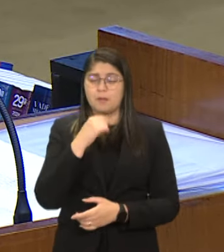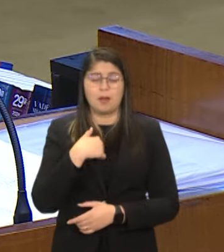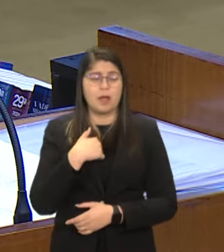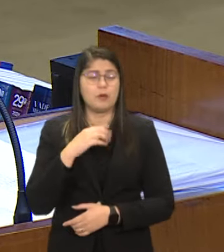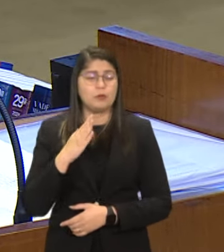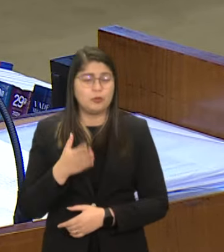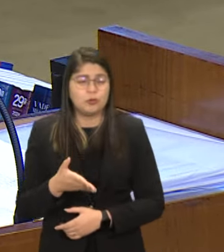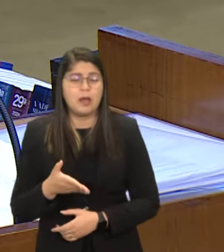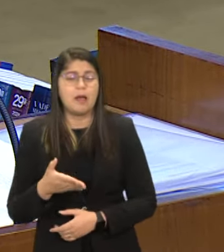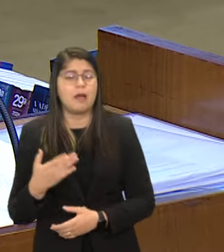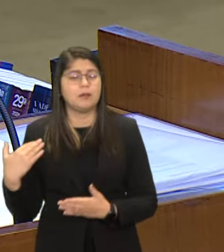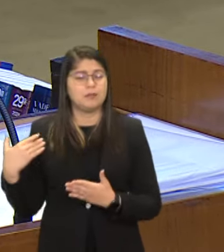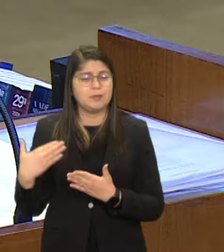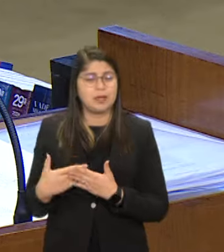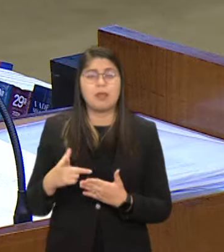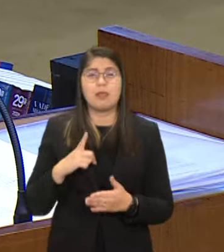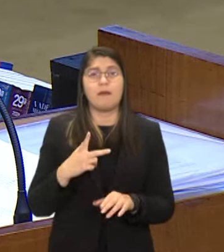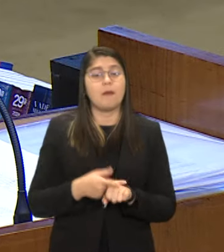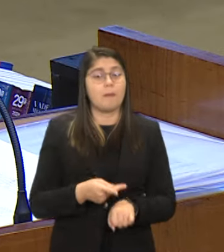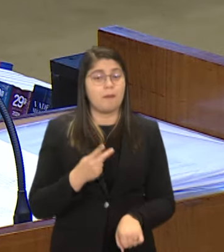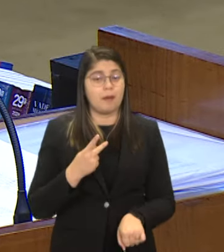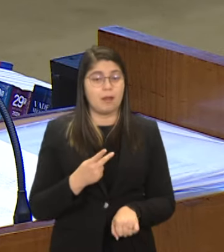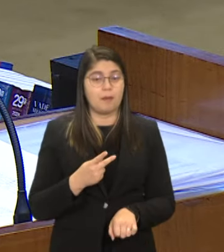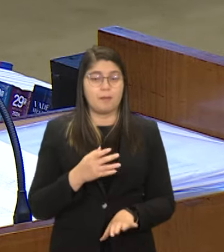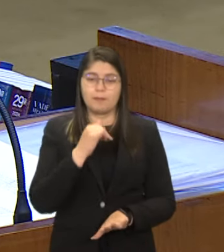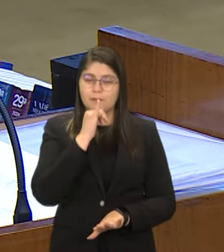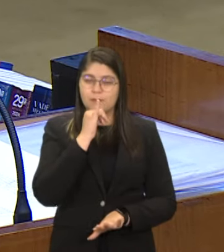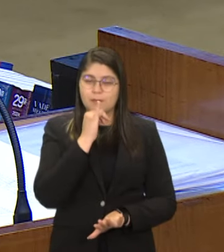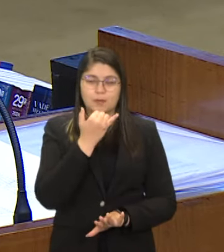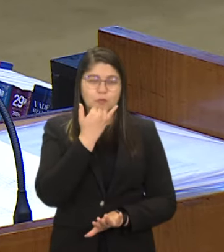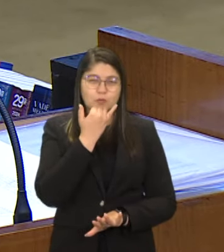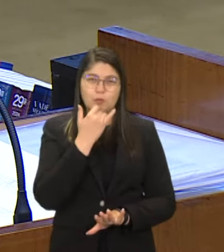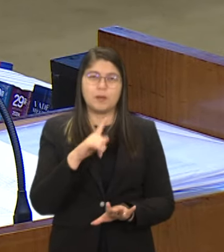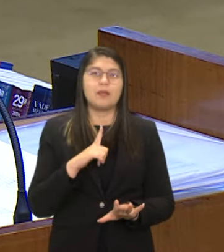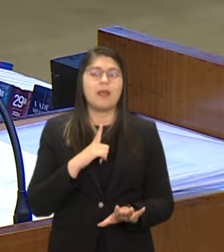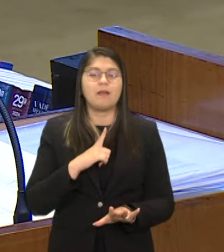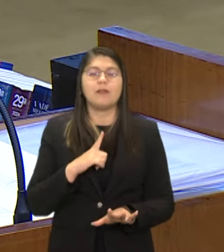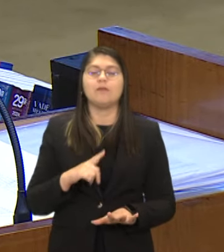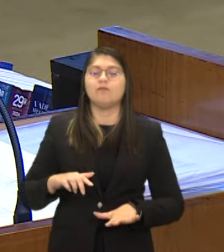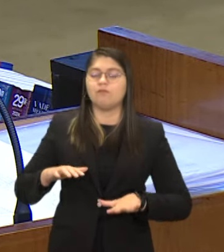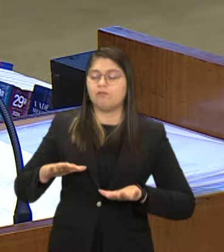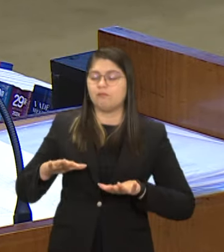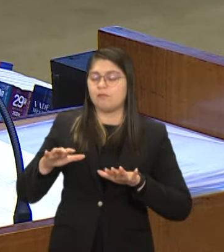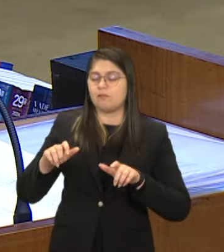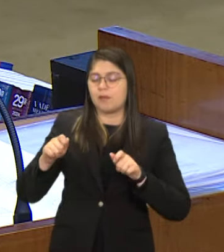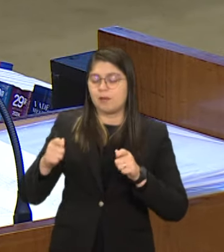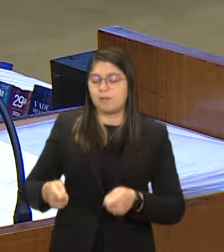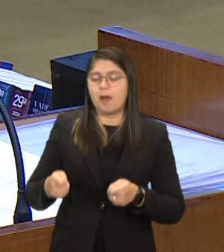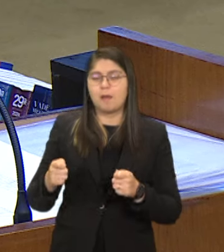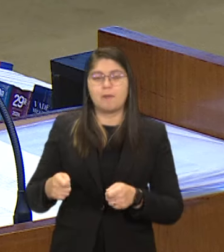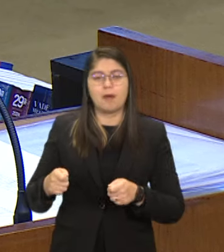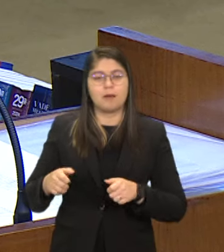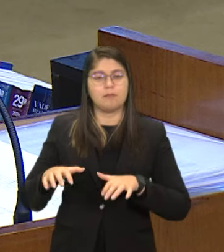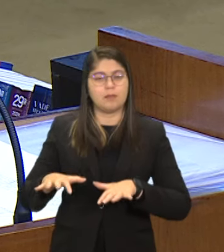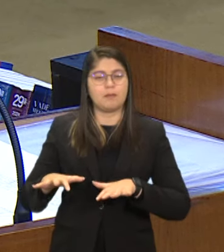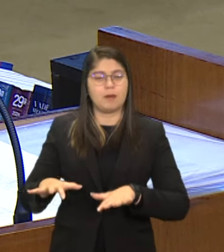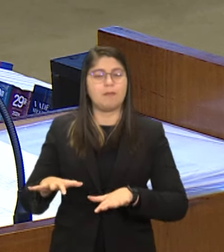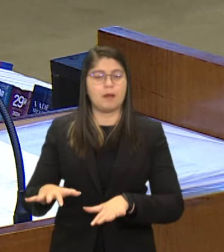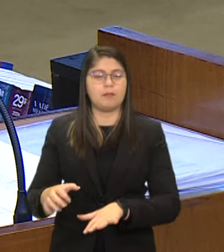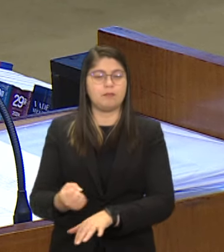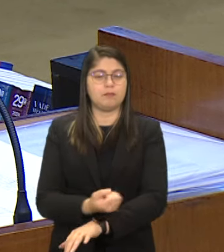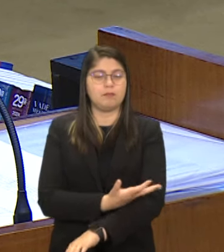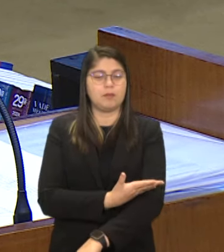sendo premiado com manifestações muito emocionadas em razão de ter